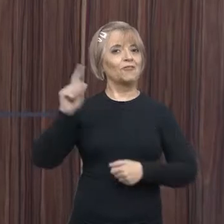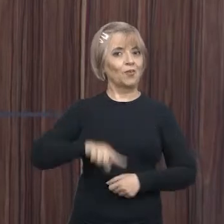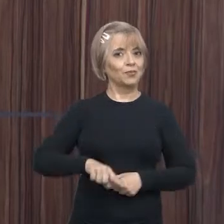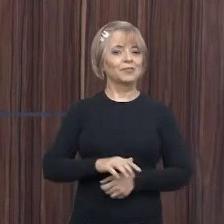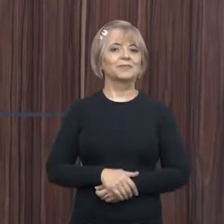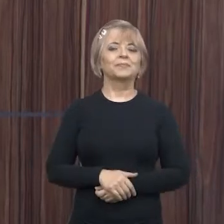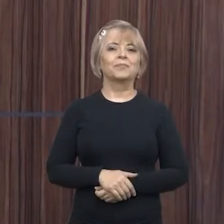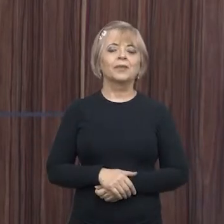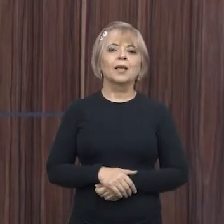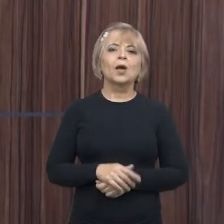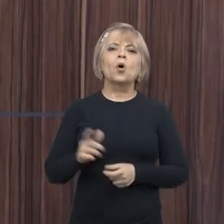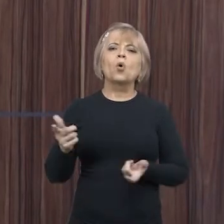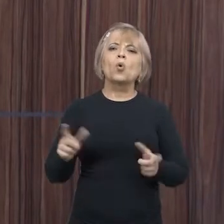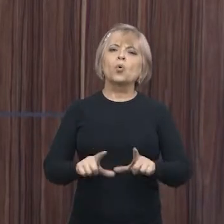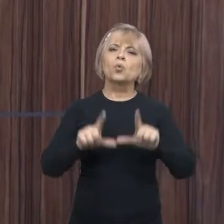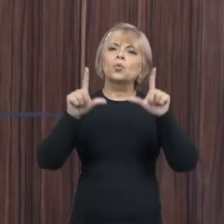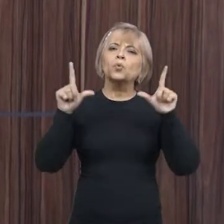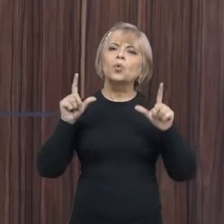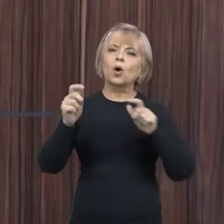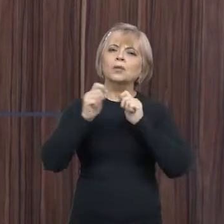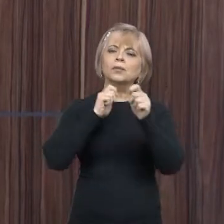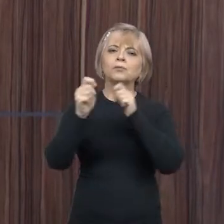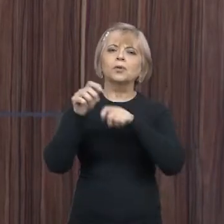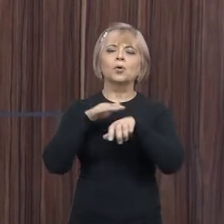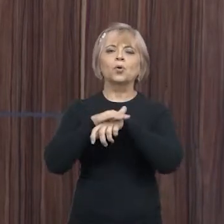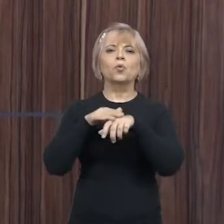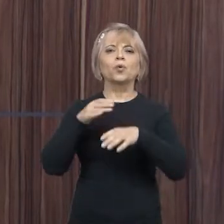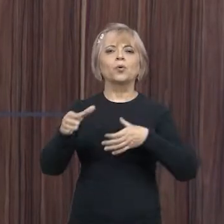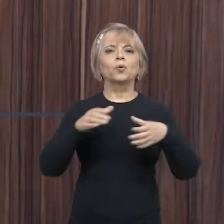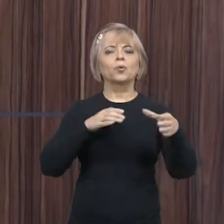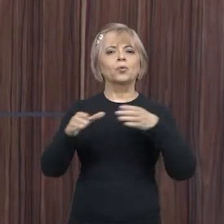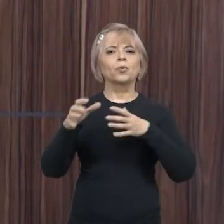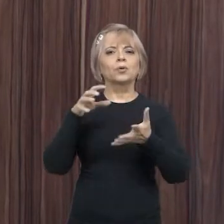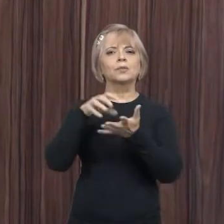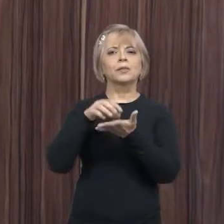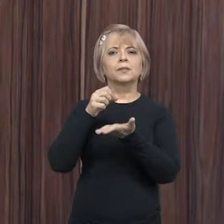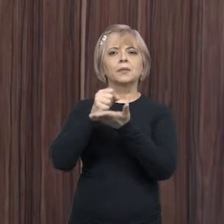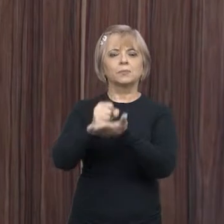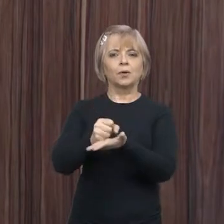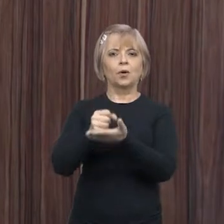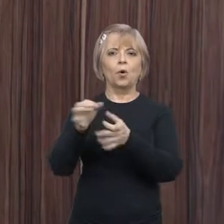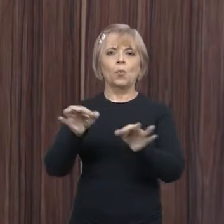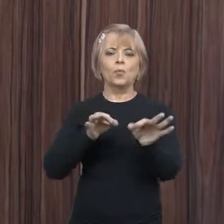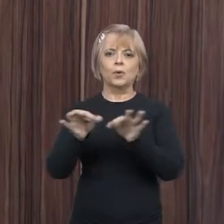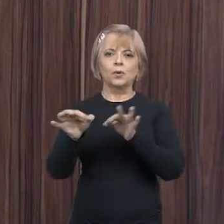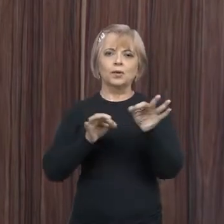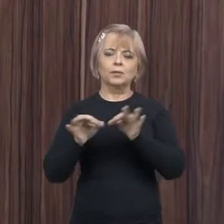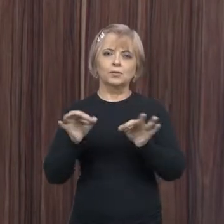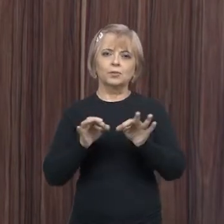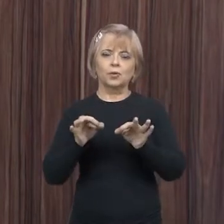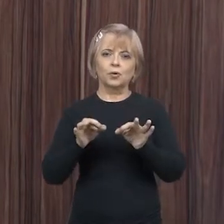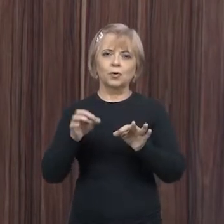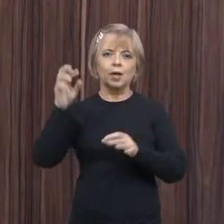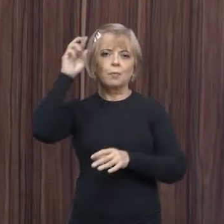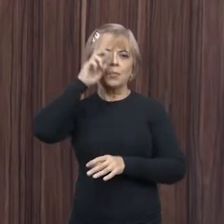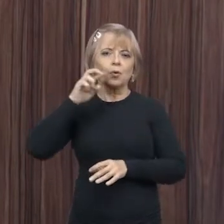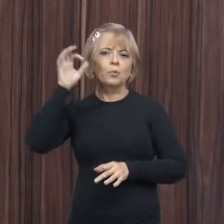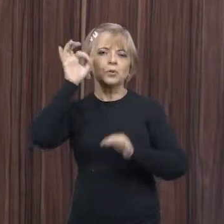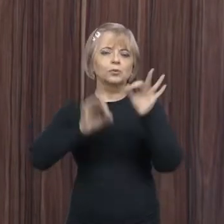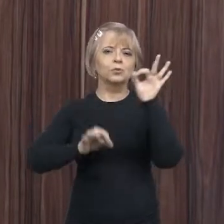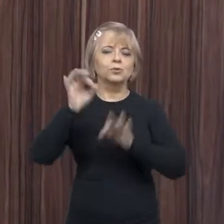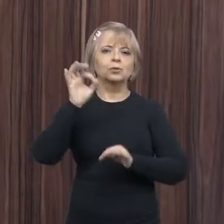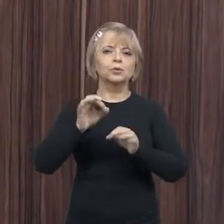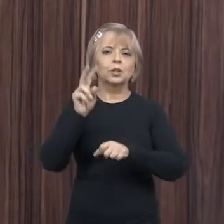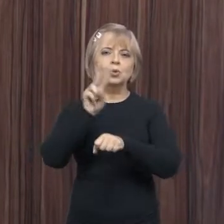Hoje, no nosso bloco de entrevistas, nós vamos conversar com o coordenador do Centro de Apoio Operacional das Promotorias de Justiça,